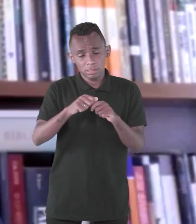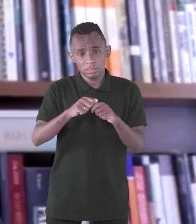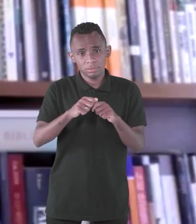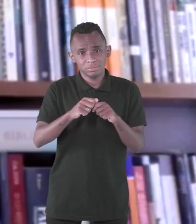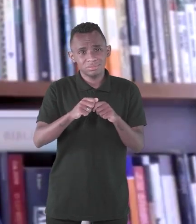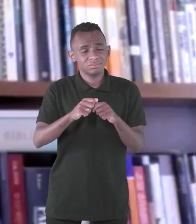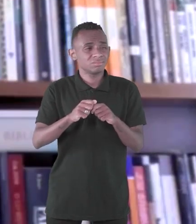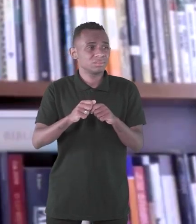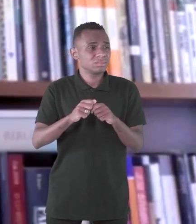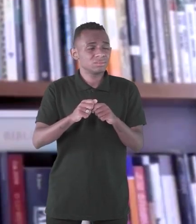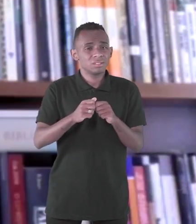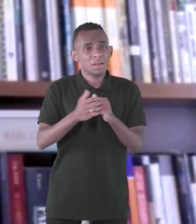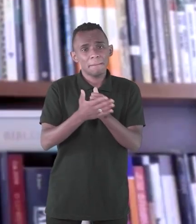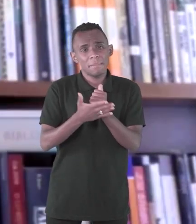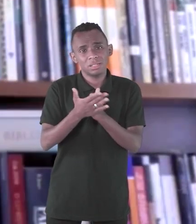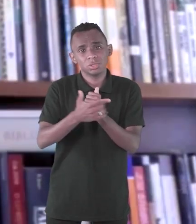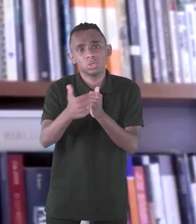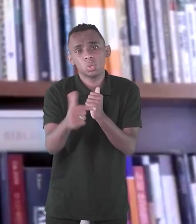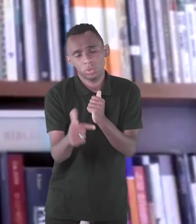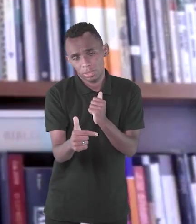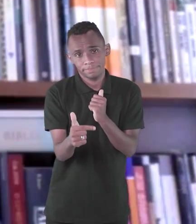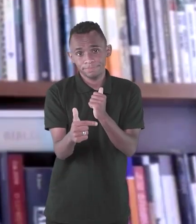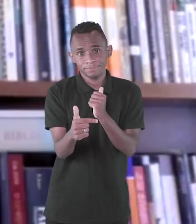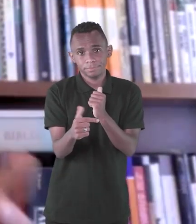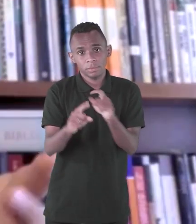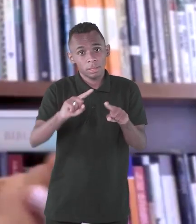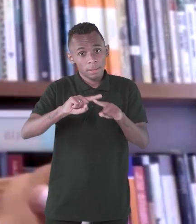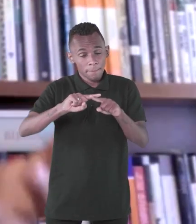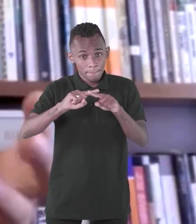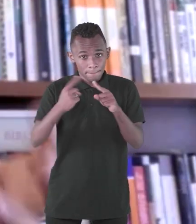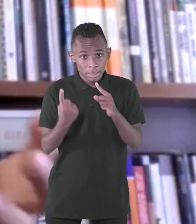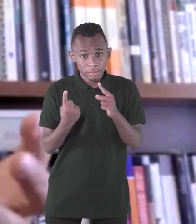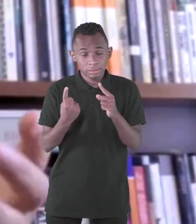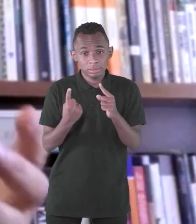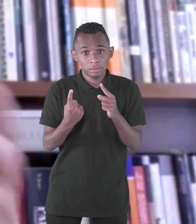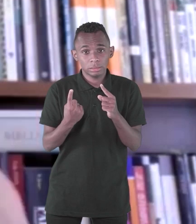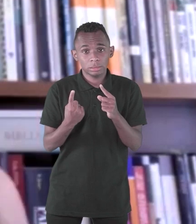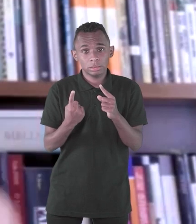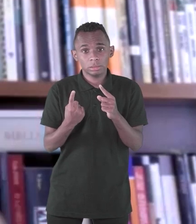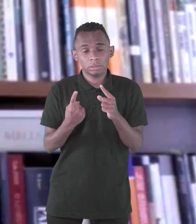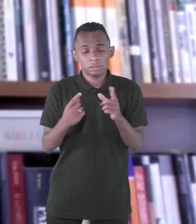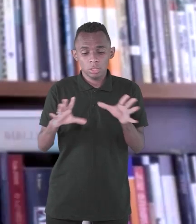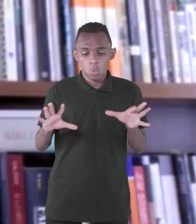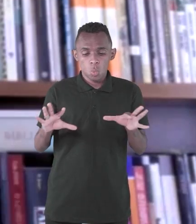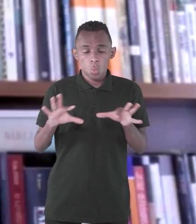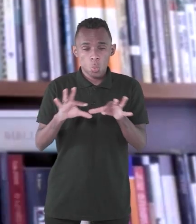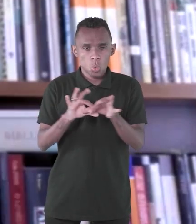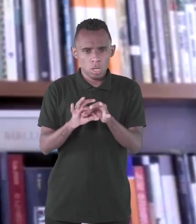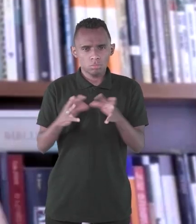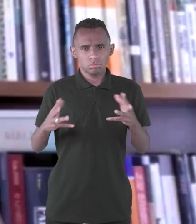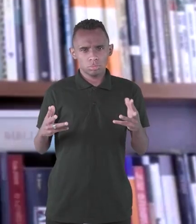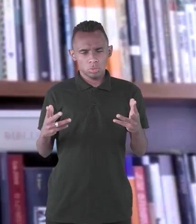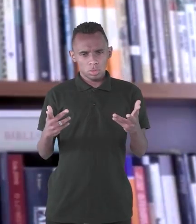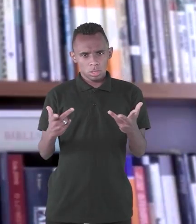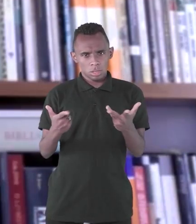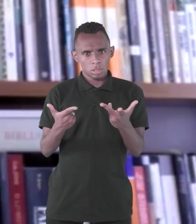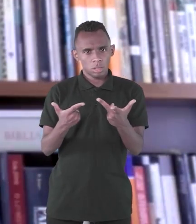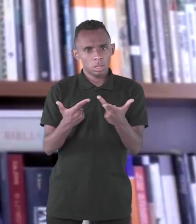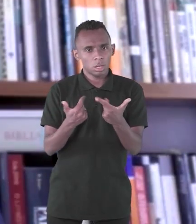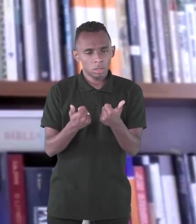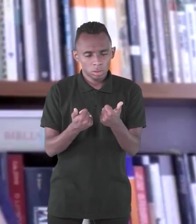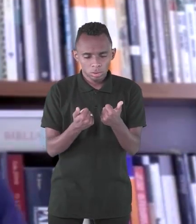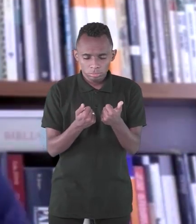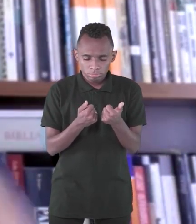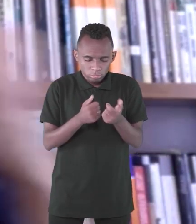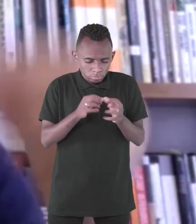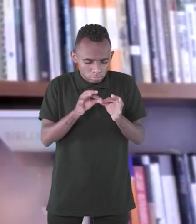fazer a canção, ela sozinha não se sustenta. Mas quando esse casamento se dá lindamente, né?